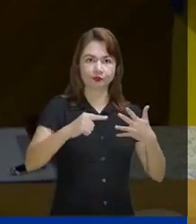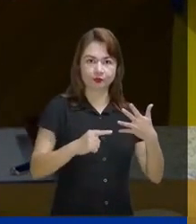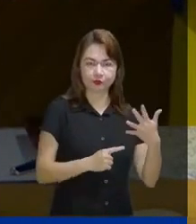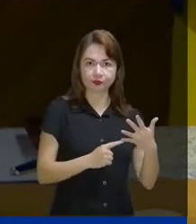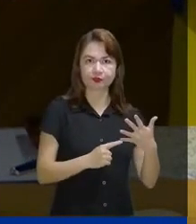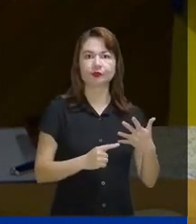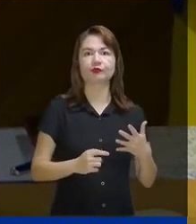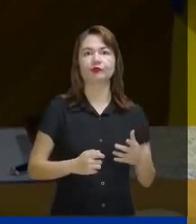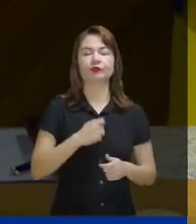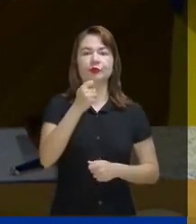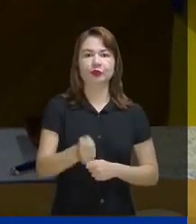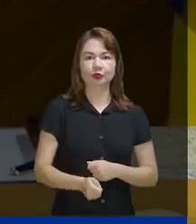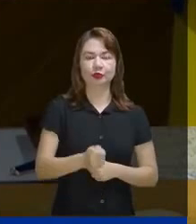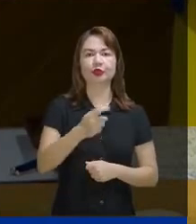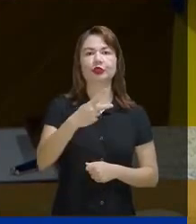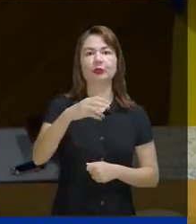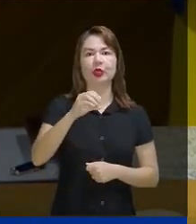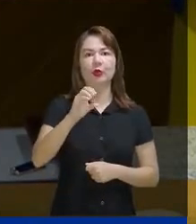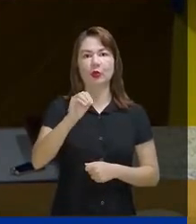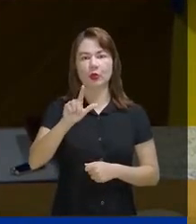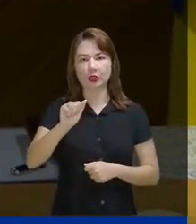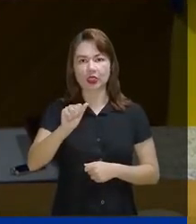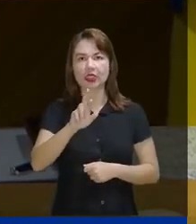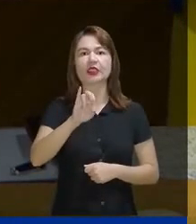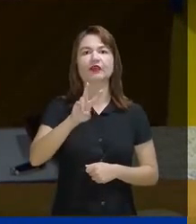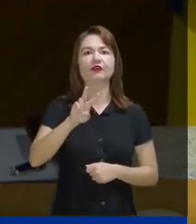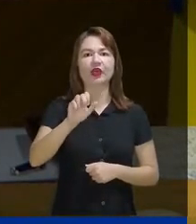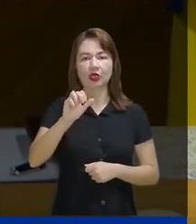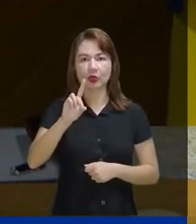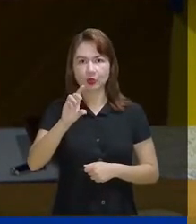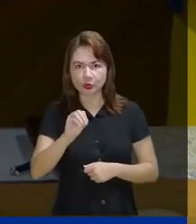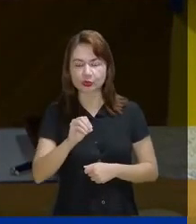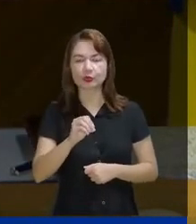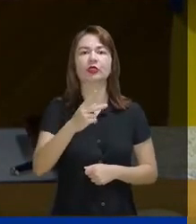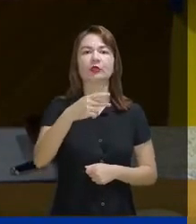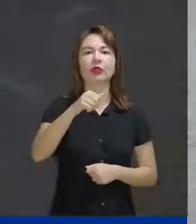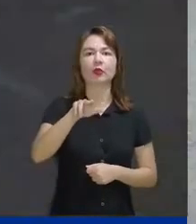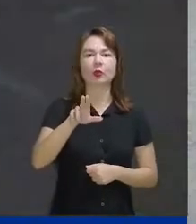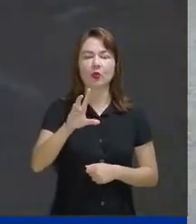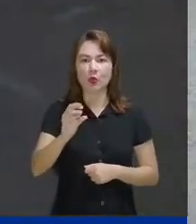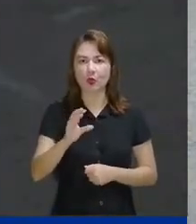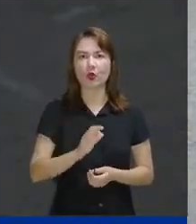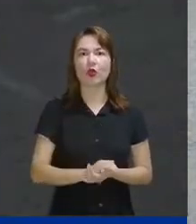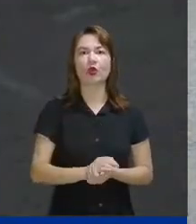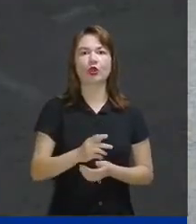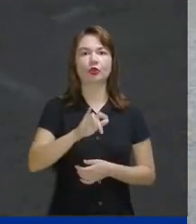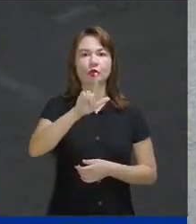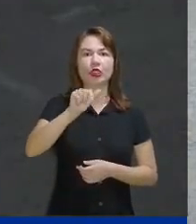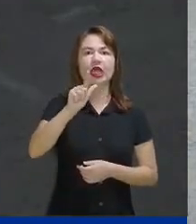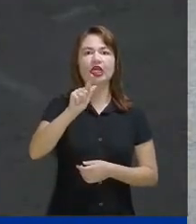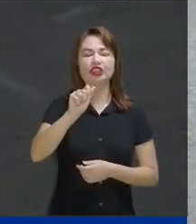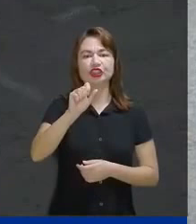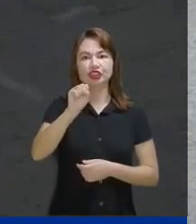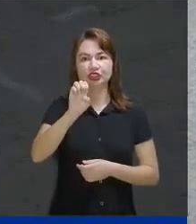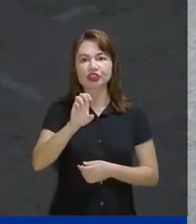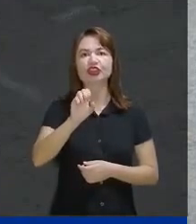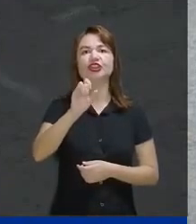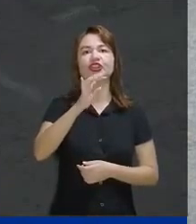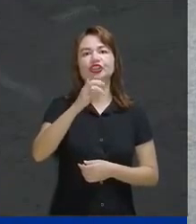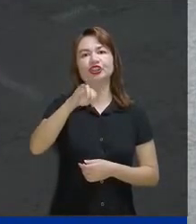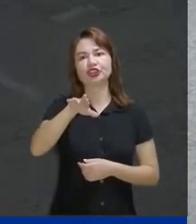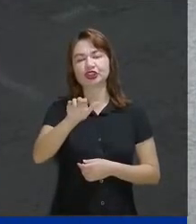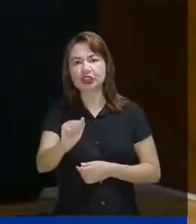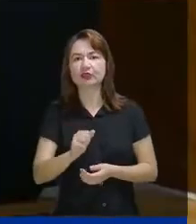Paulo Madeira, Tina Souza, Paola Santos, Rivaldo Valente e João Lages. Relator, boa tarde, Vossa Excelência, com a palavra. Boa